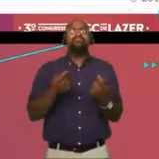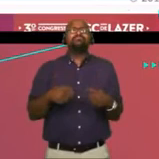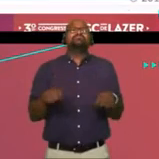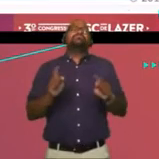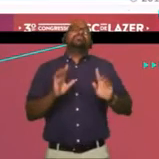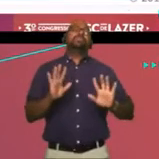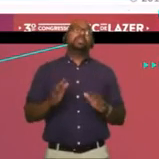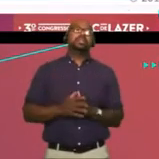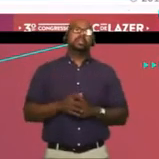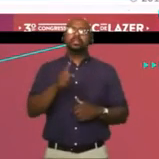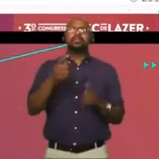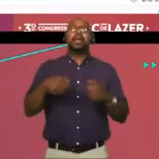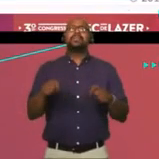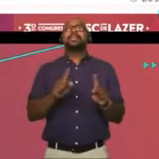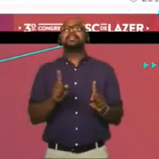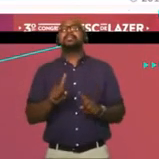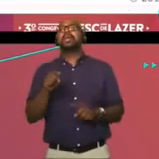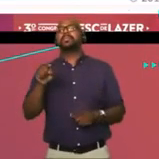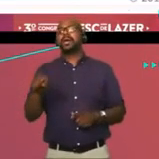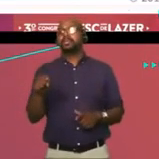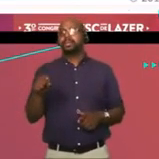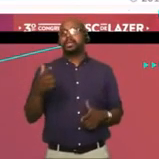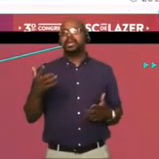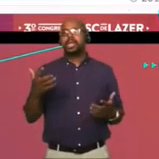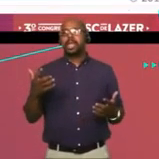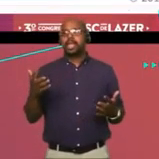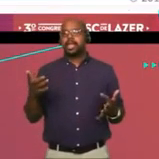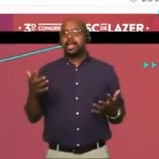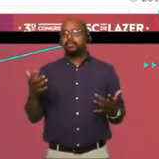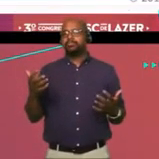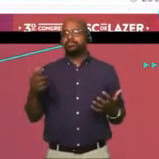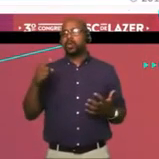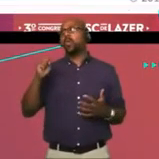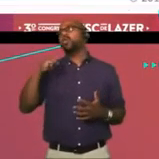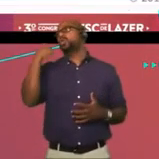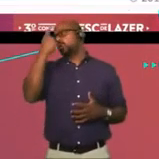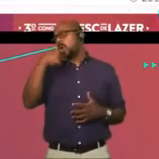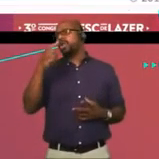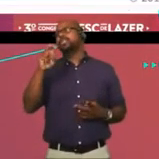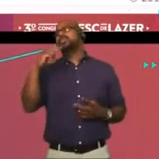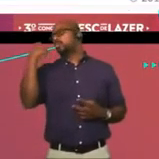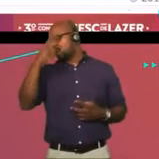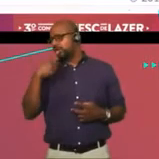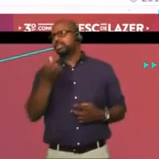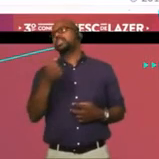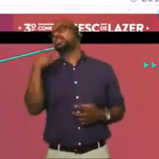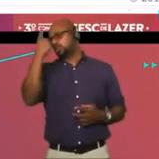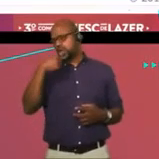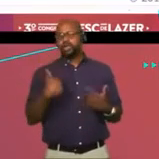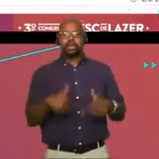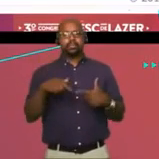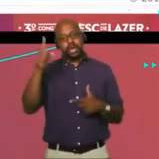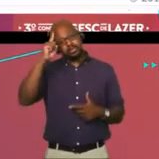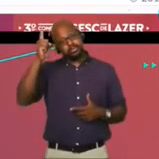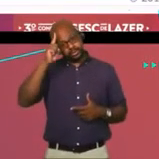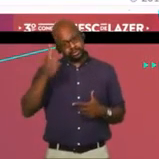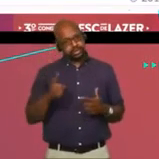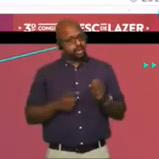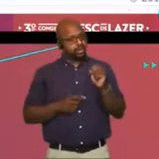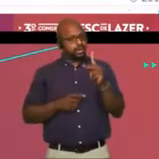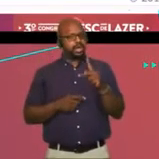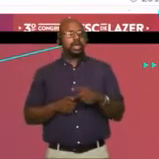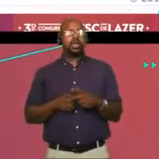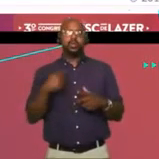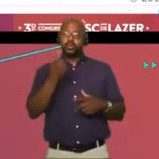necessário você não vai precisar mais ter esse de 8:00 5:00 6:00 de trabalho por ti Ok